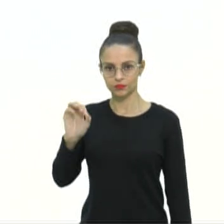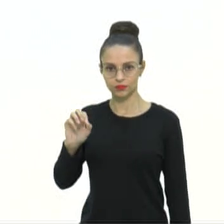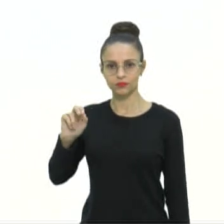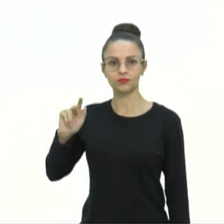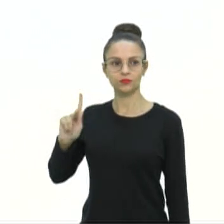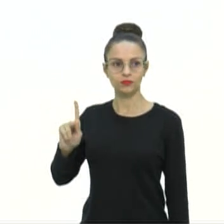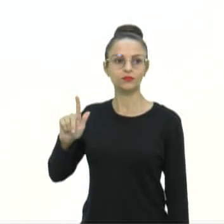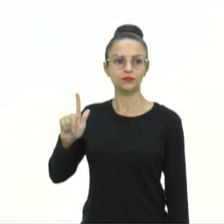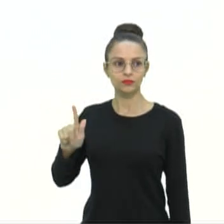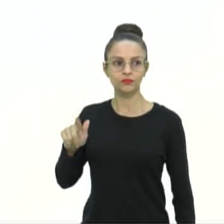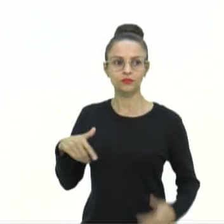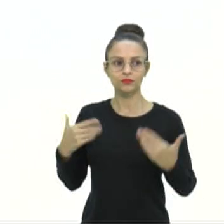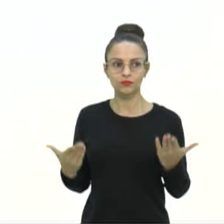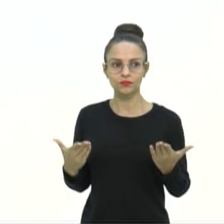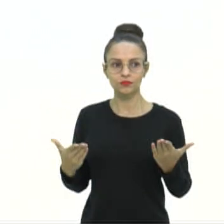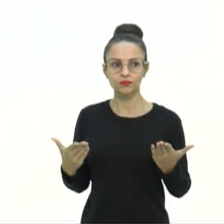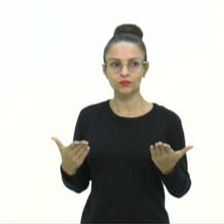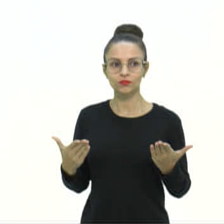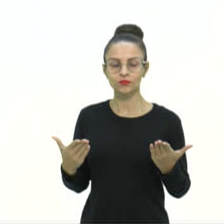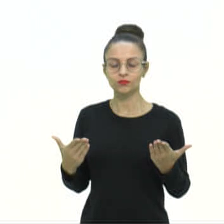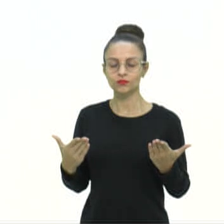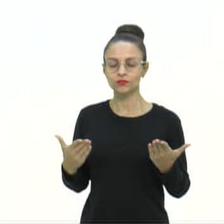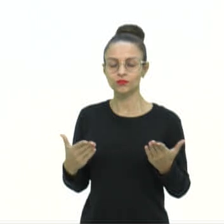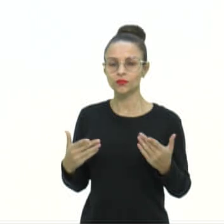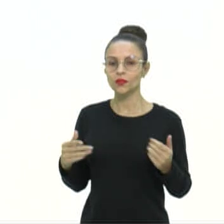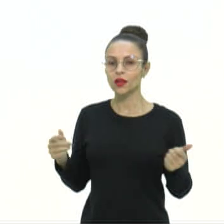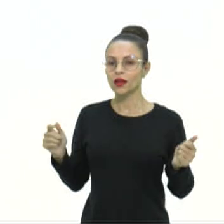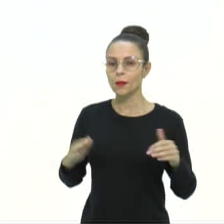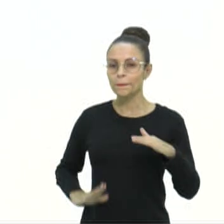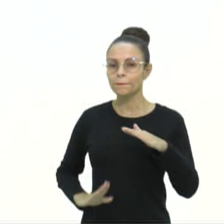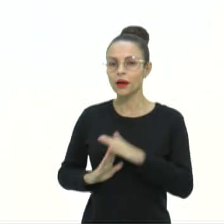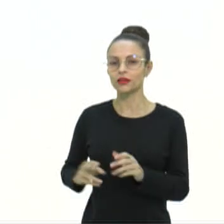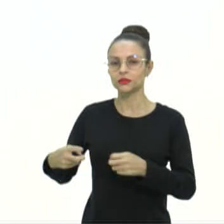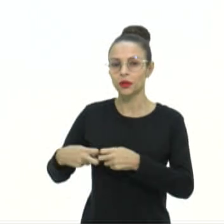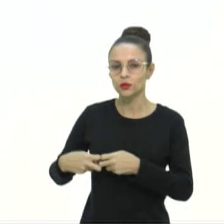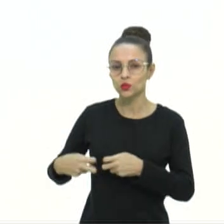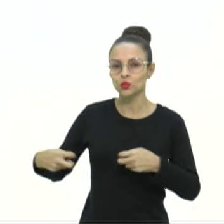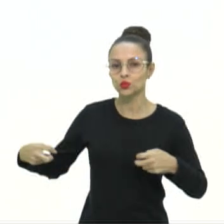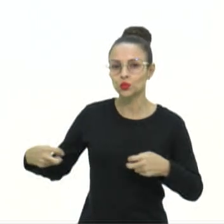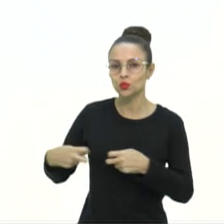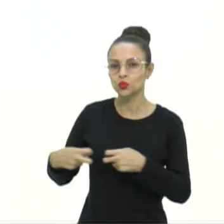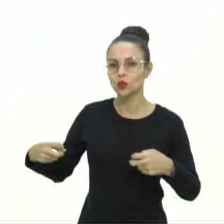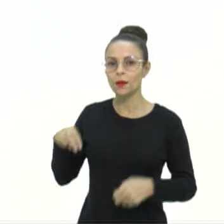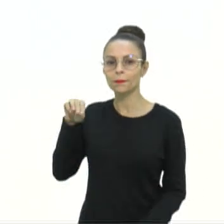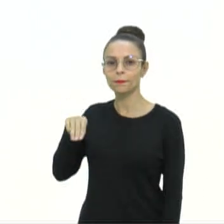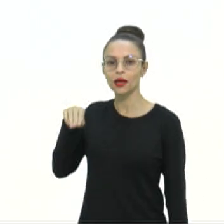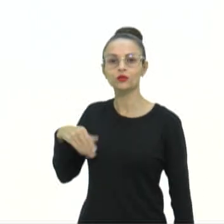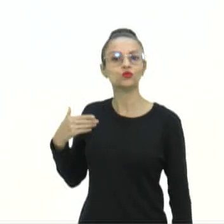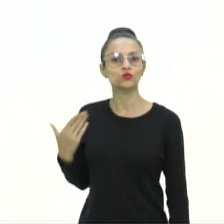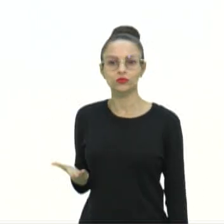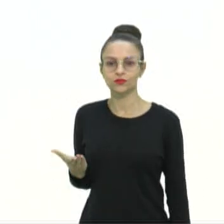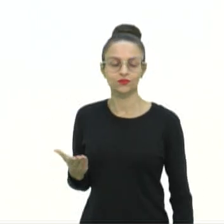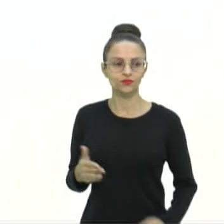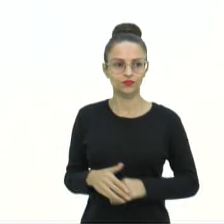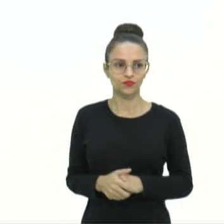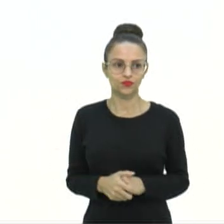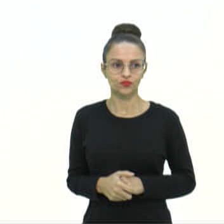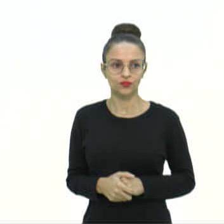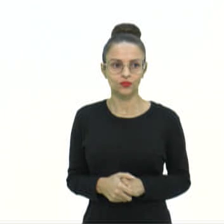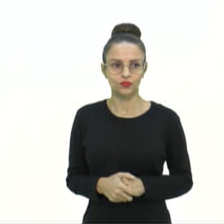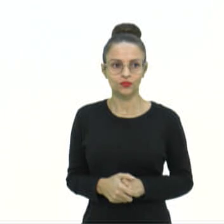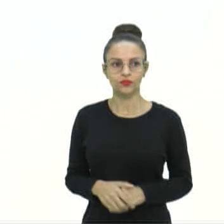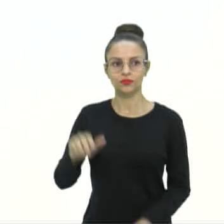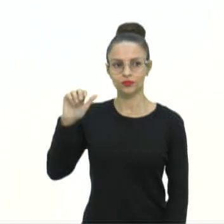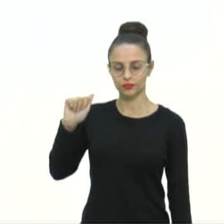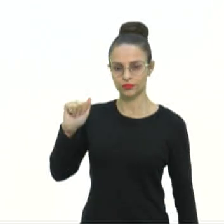0,60 kg, a máxima compressão da mola vale em metros tanto. Ou seja,